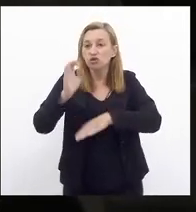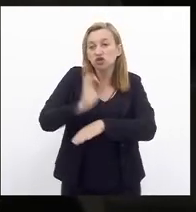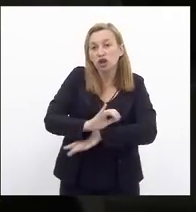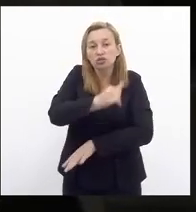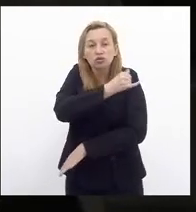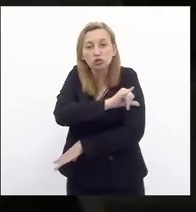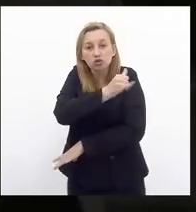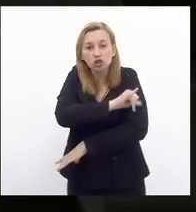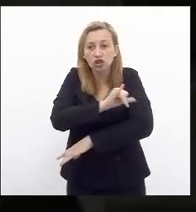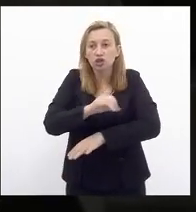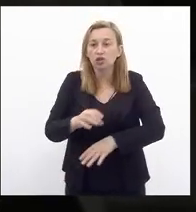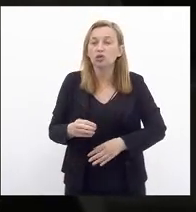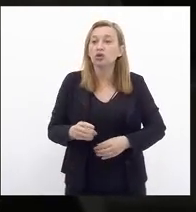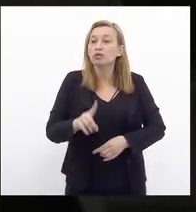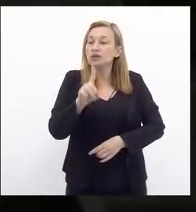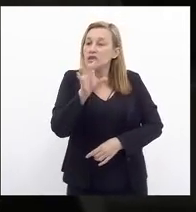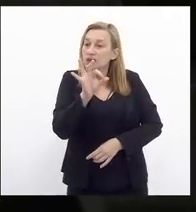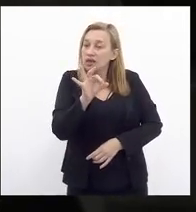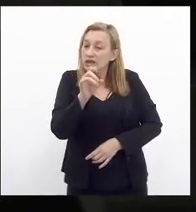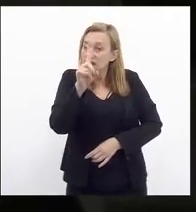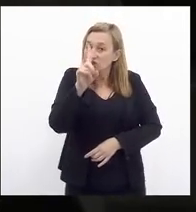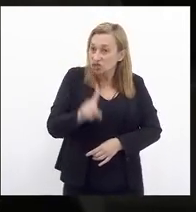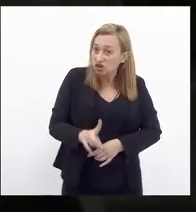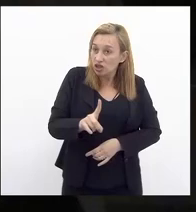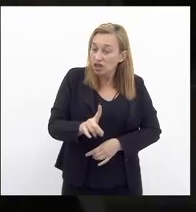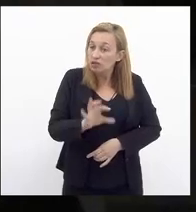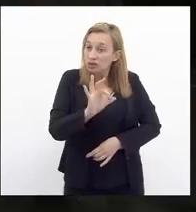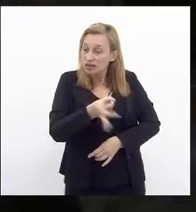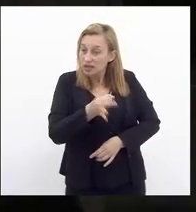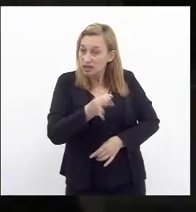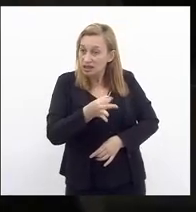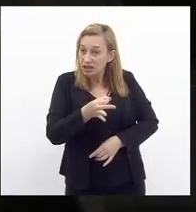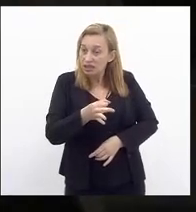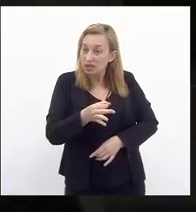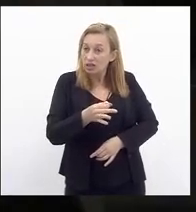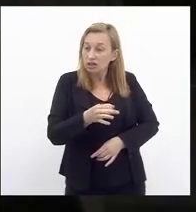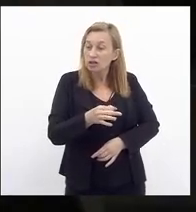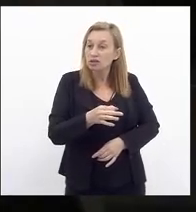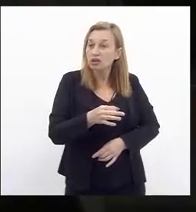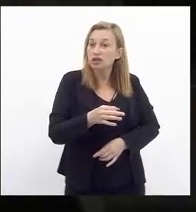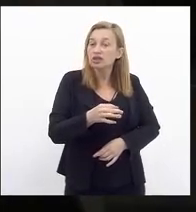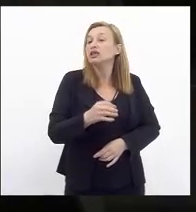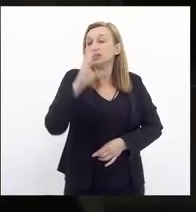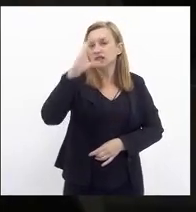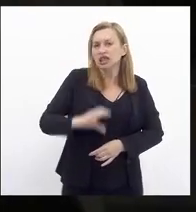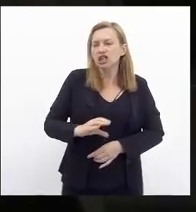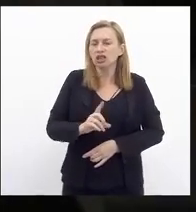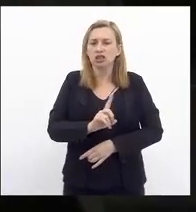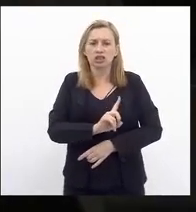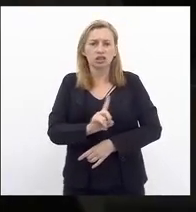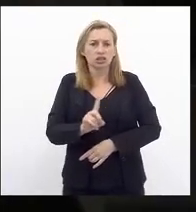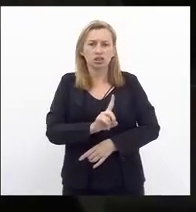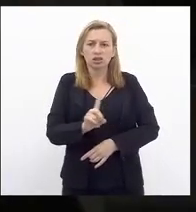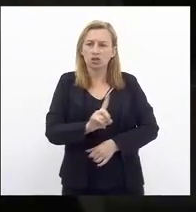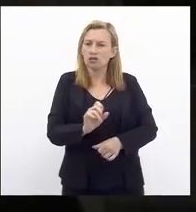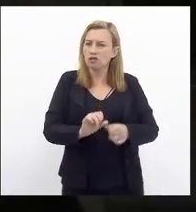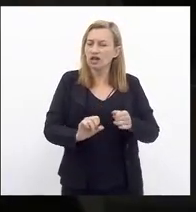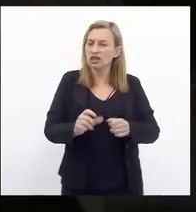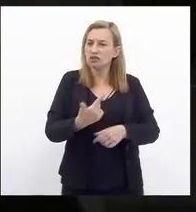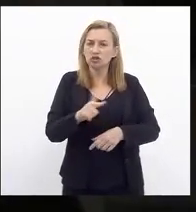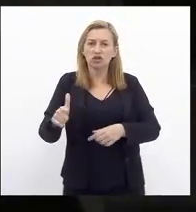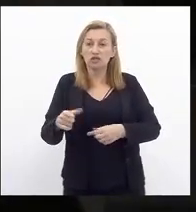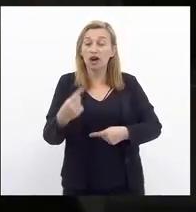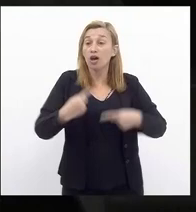do Rio de Janeiro como garantidor de direitos como promotor de cidadania isso não se faz sem políticas